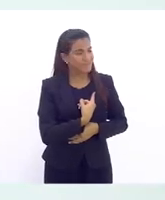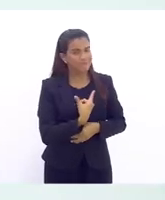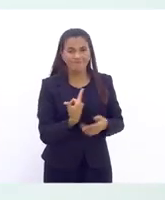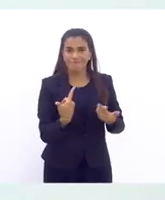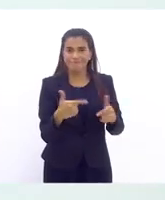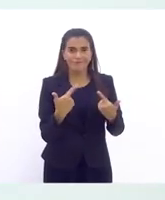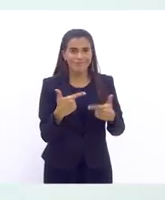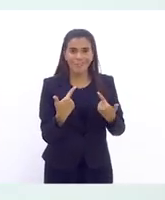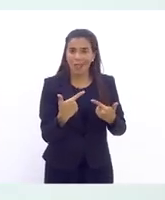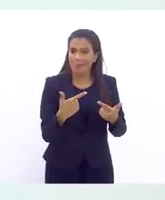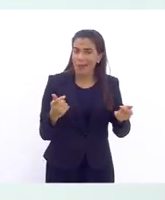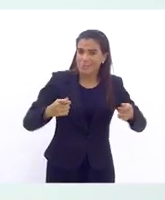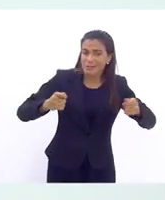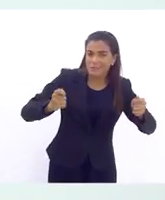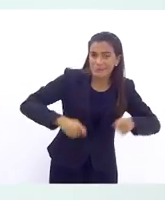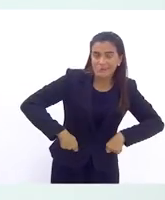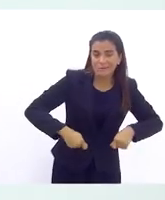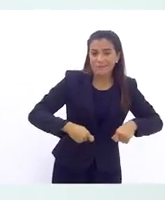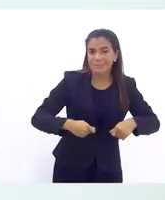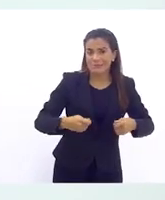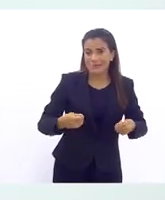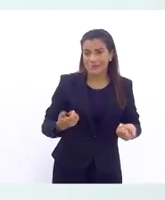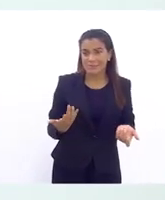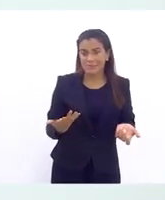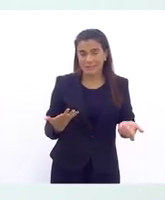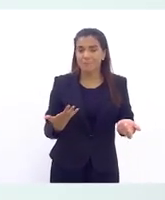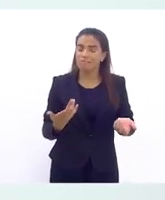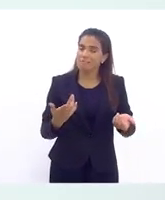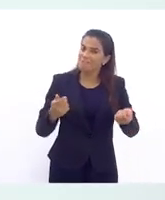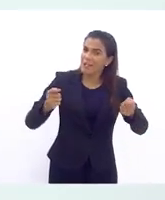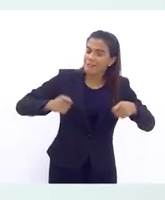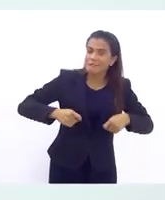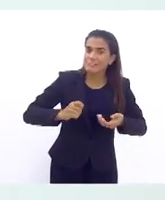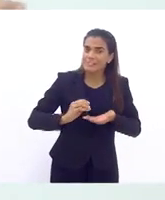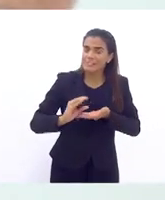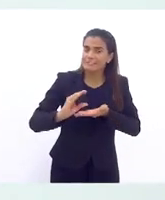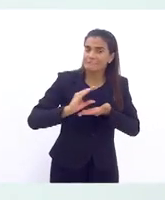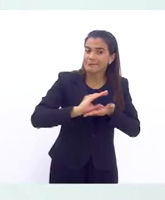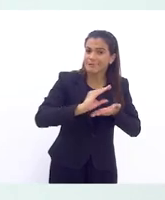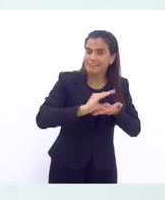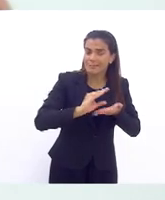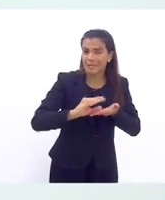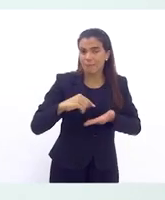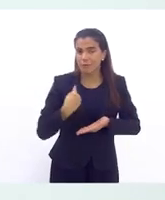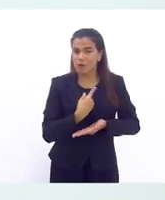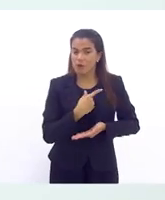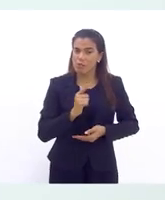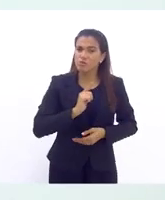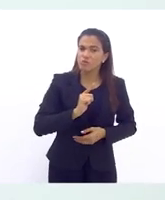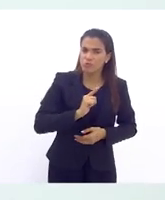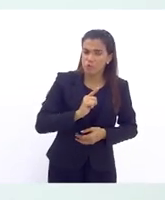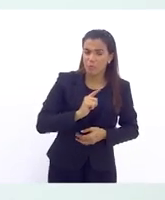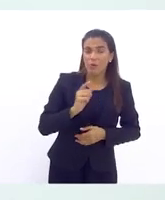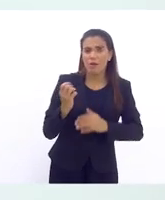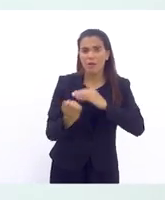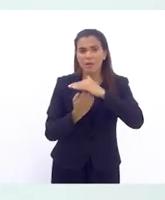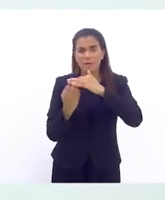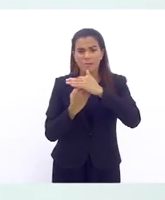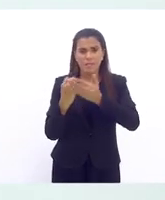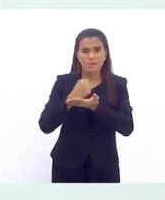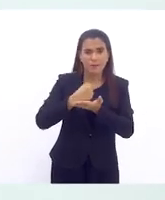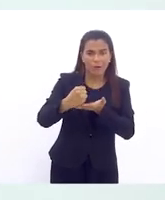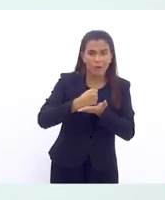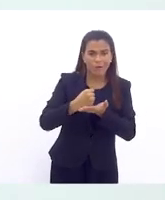capacitados digamos assim para para fazer esses investimentos tendo em vista que nós temos as empresas as